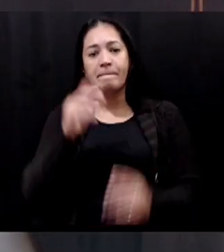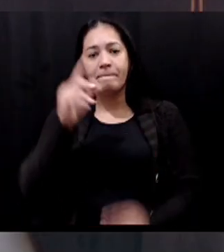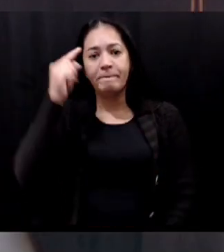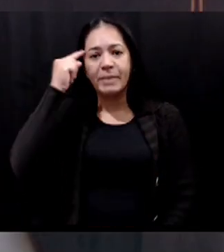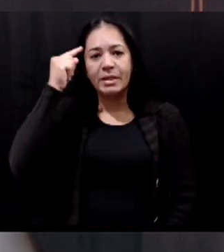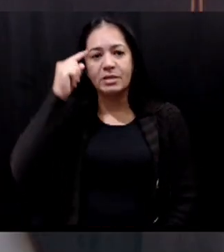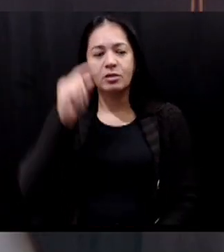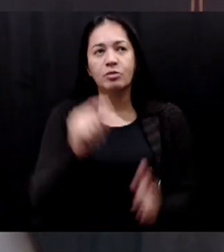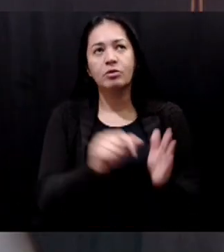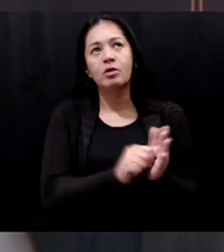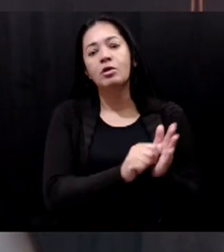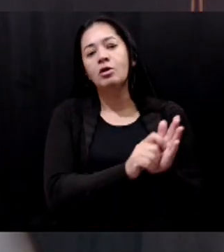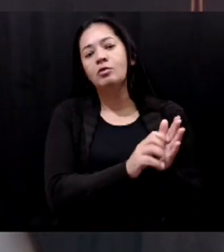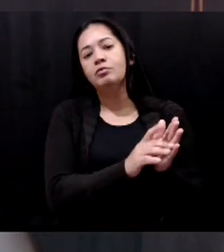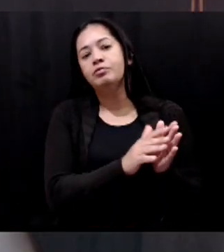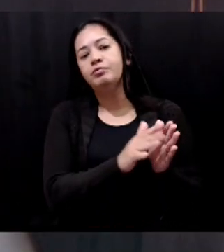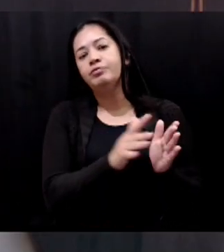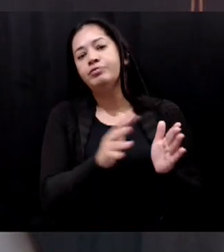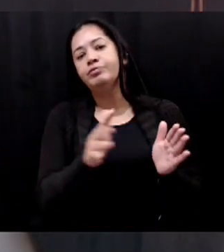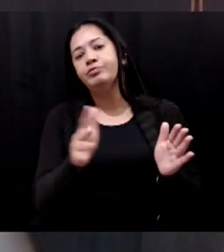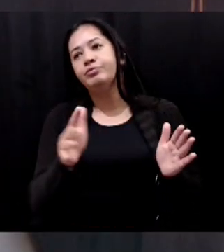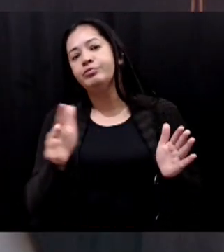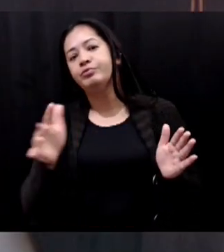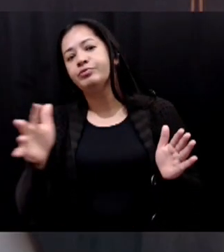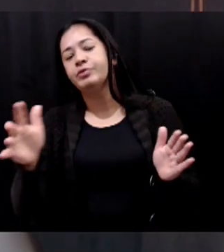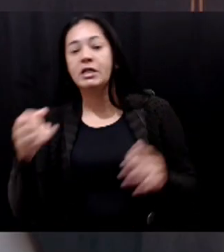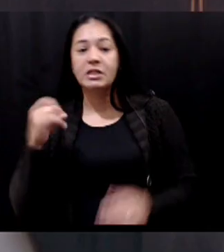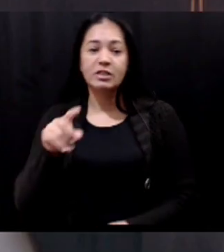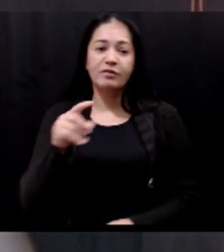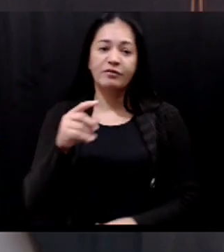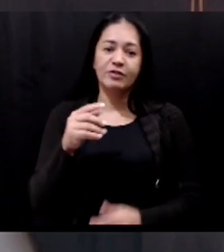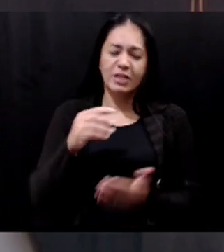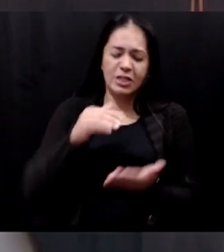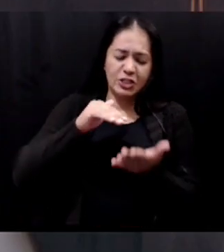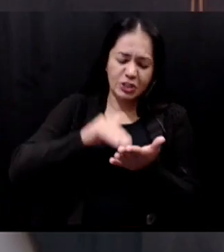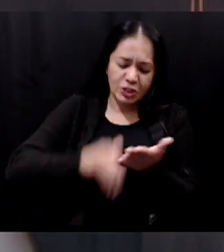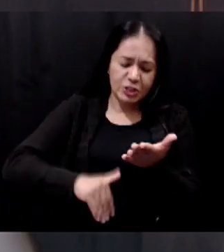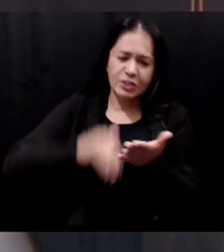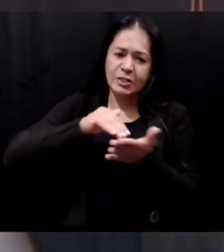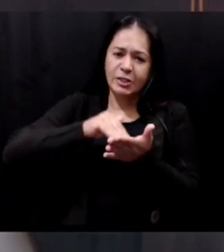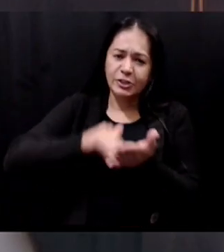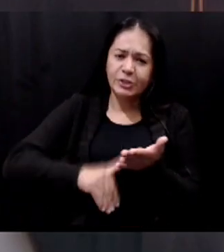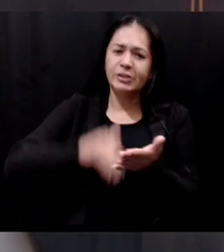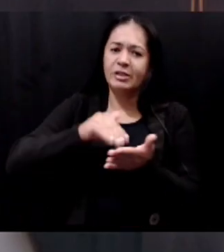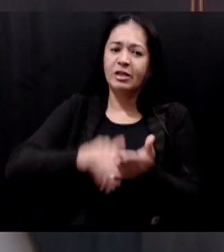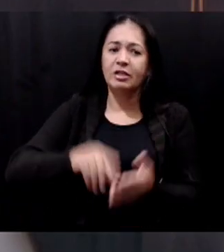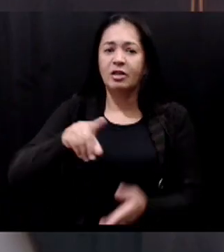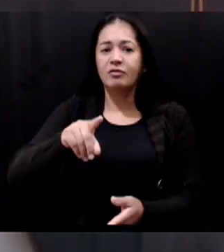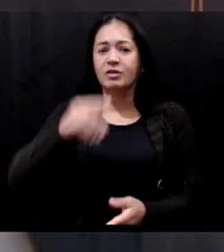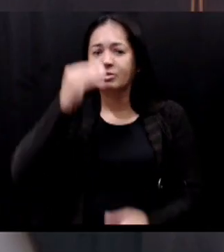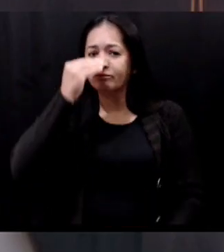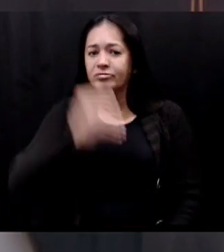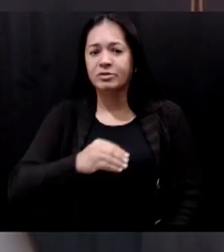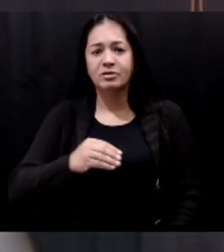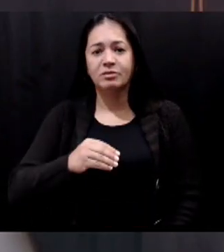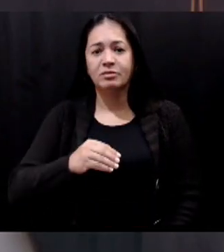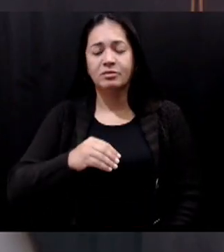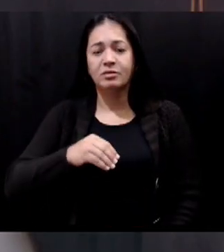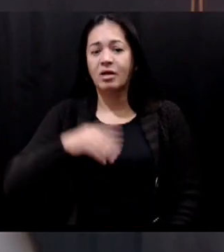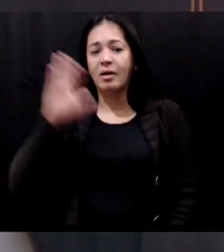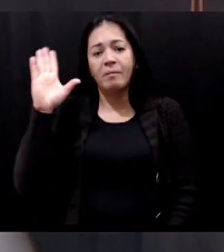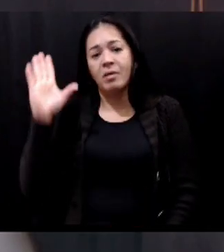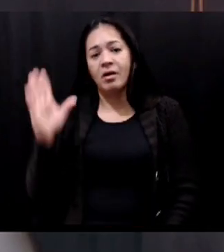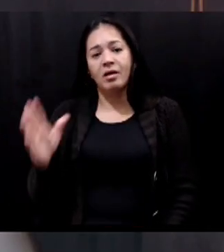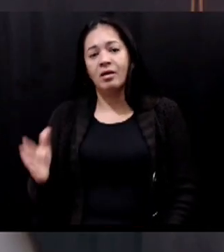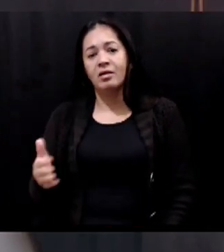muitas restrições, começar dietas que são muito difíceis de seguir, a chance de você desistir vai ser maior. Então, começa fazendo